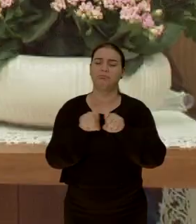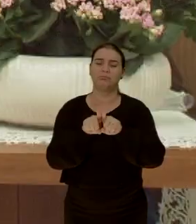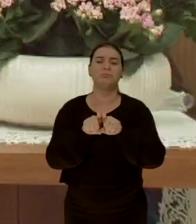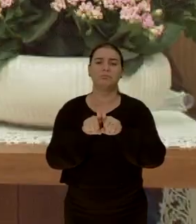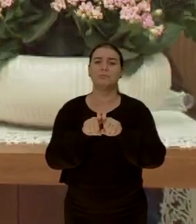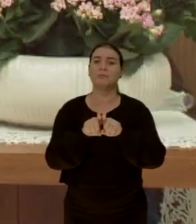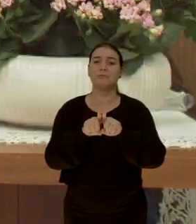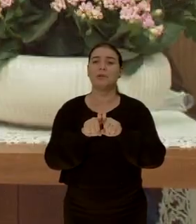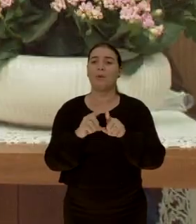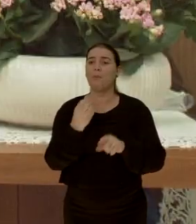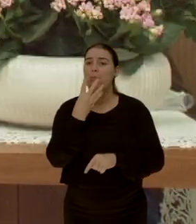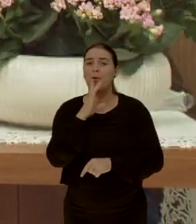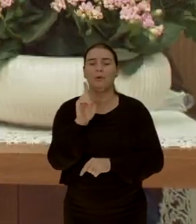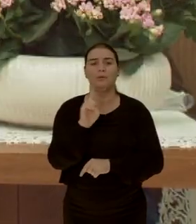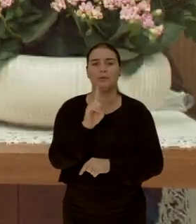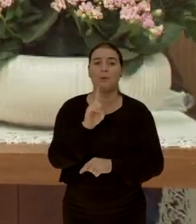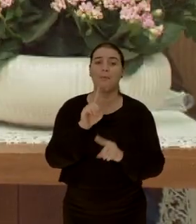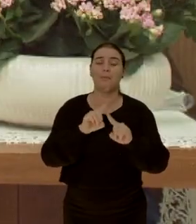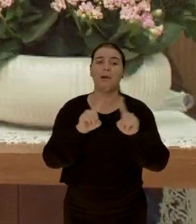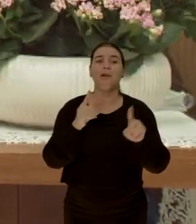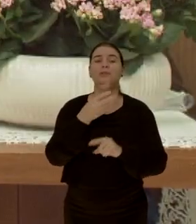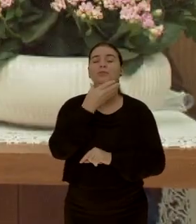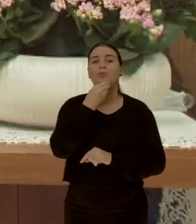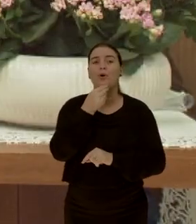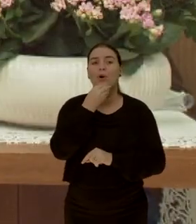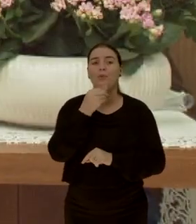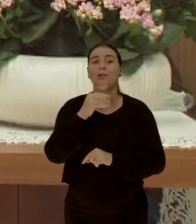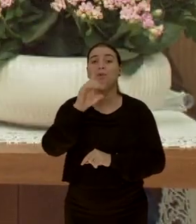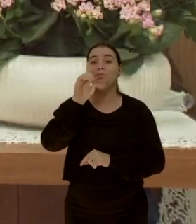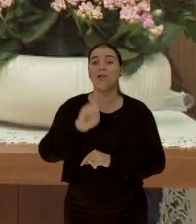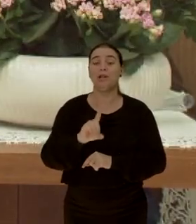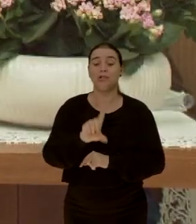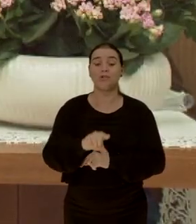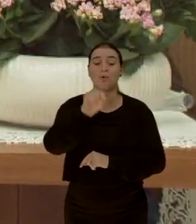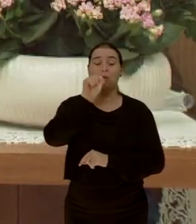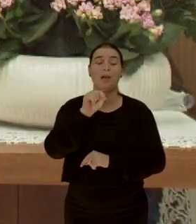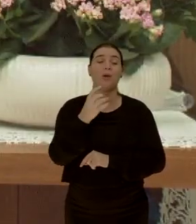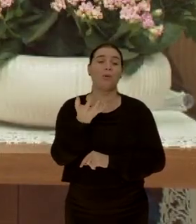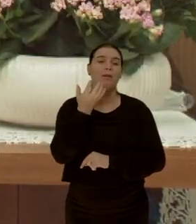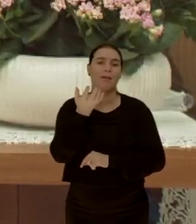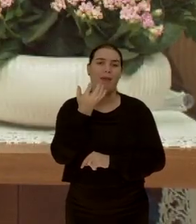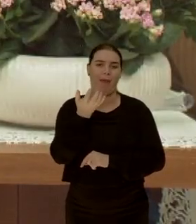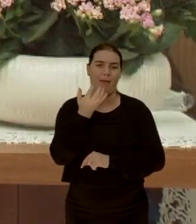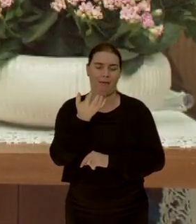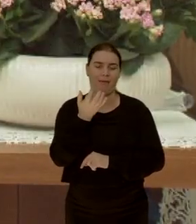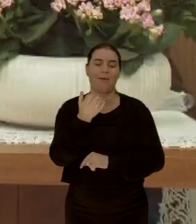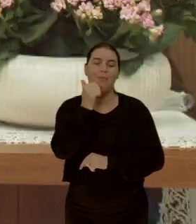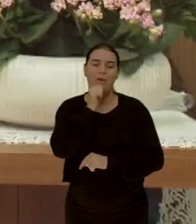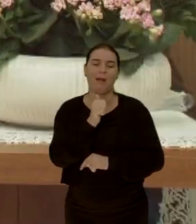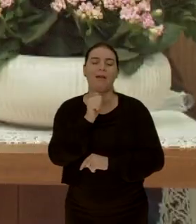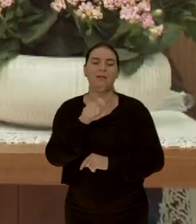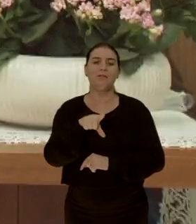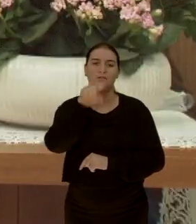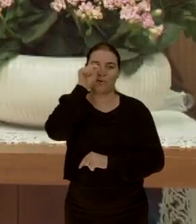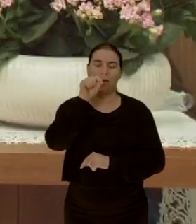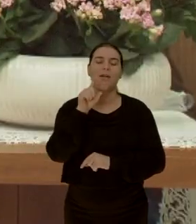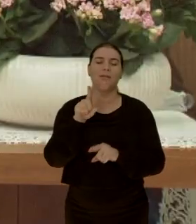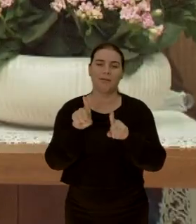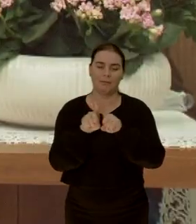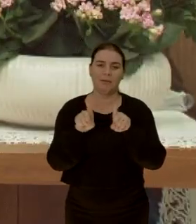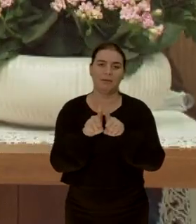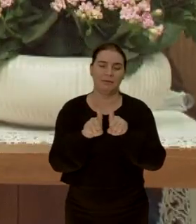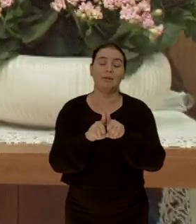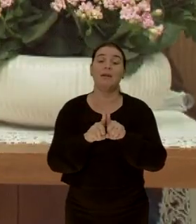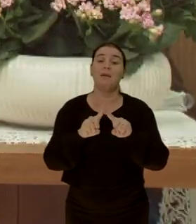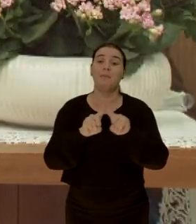boas, evidentemente. O homem tem o direito de escolher o que ele quer. Mas eu volto aqui. Qual a nossa grande